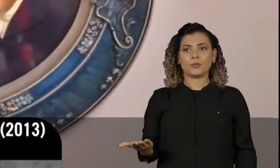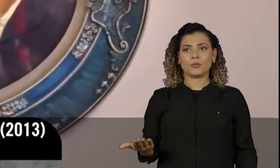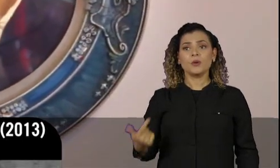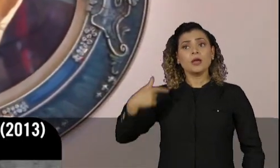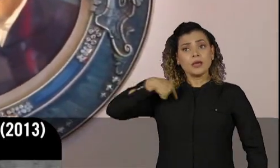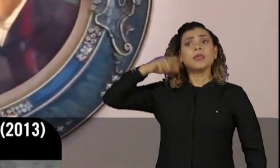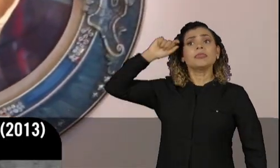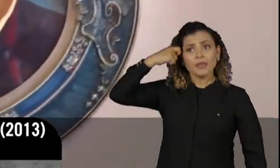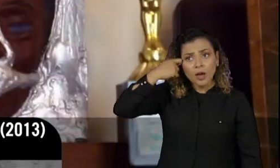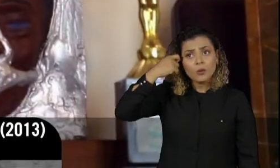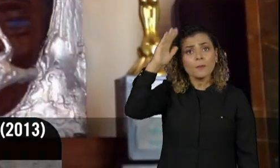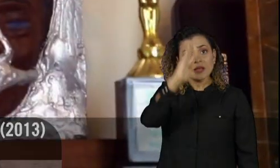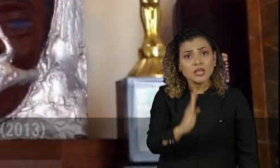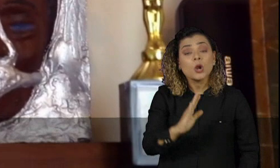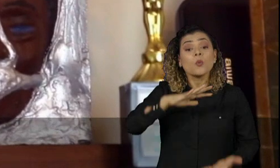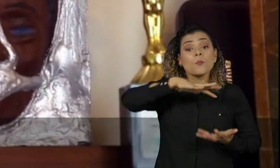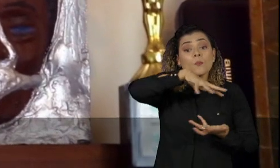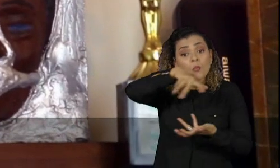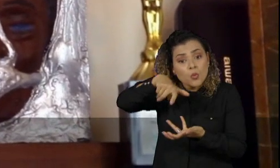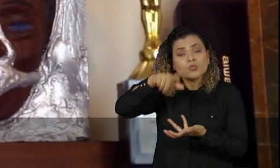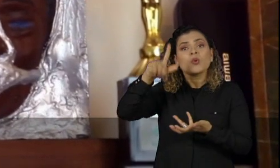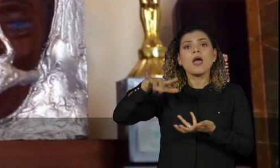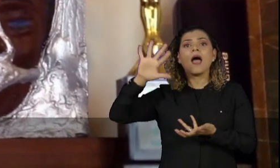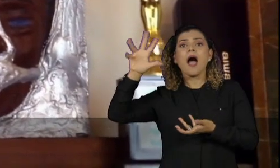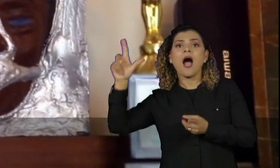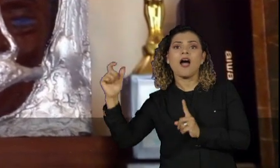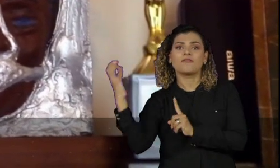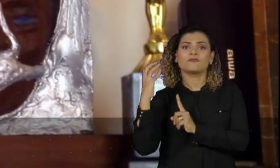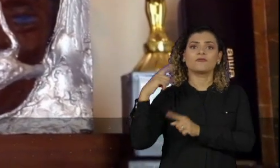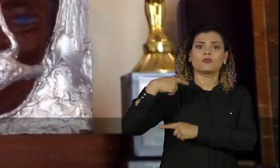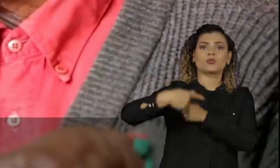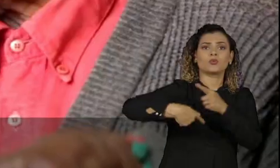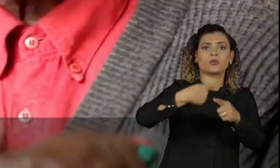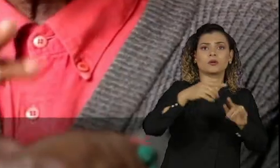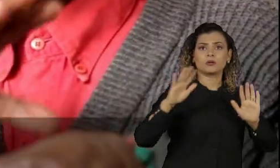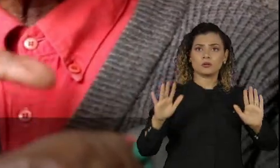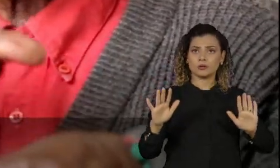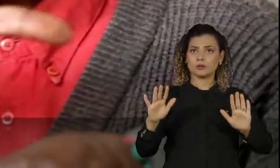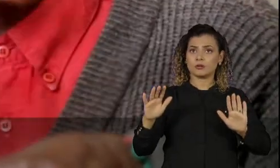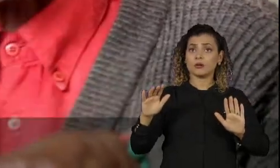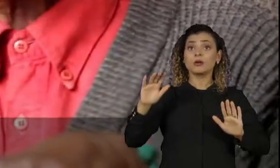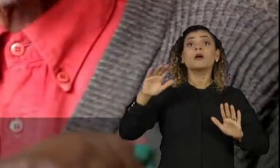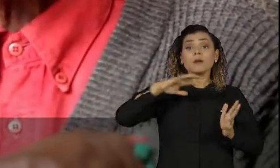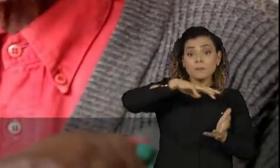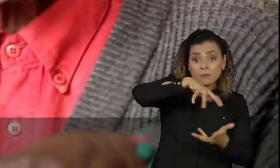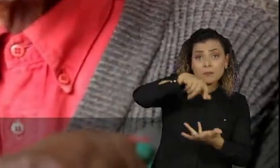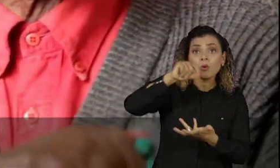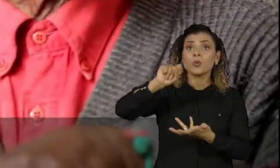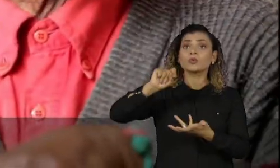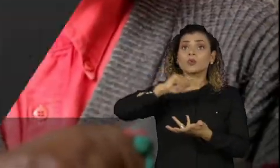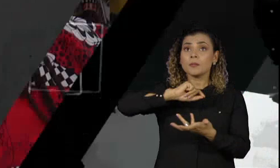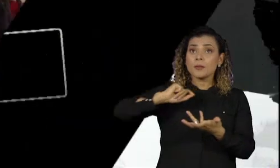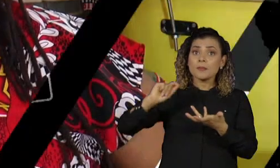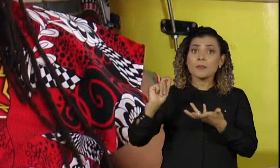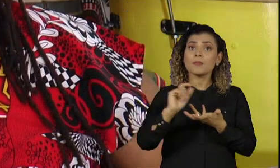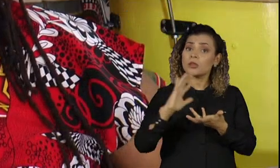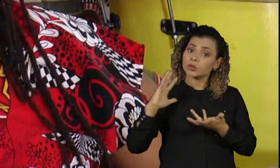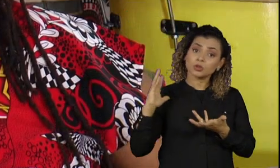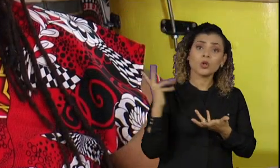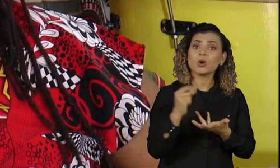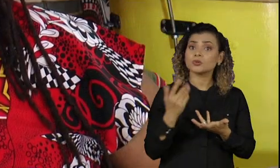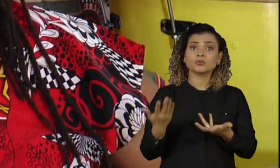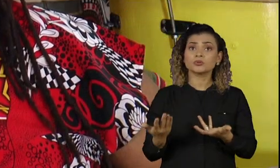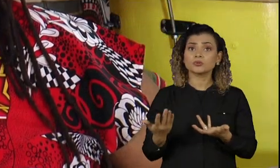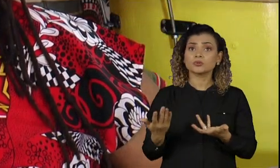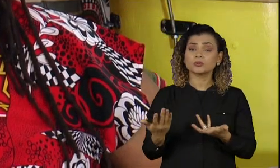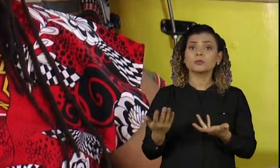mundo aqui é afrodescendente. O negro não é afrodescendente, o negro é o original. O afrodescendente é todas as pessoas do planeta. Quem foi o Giba